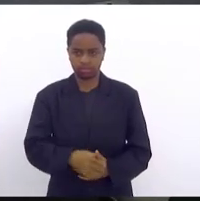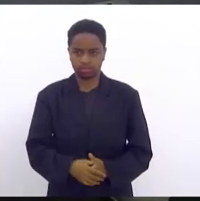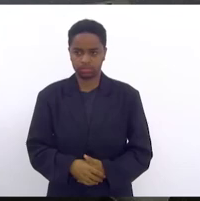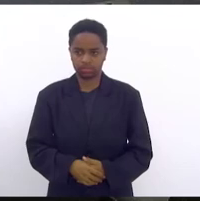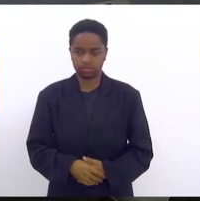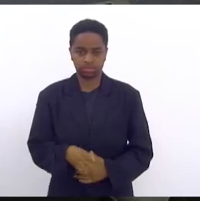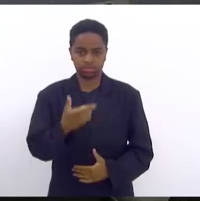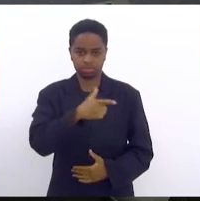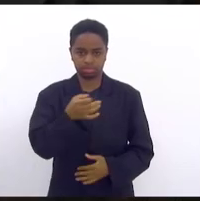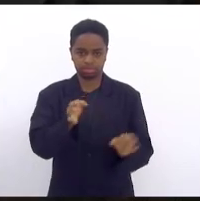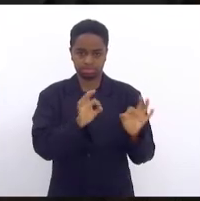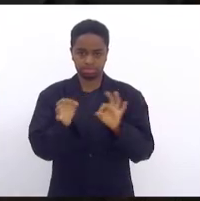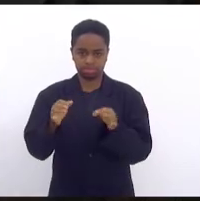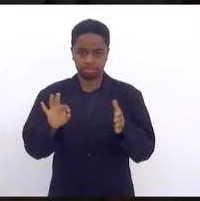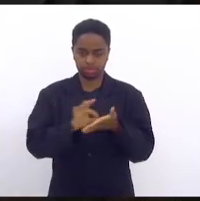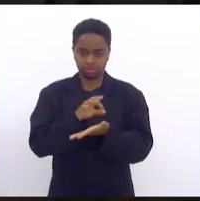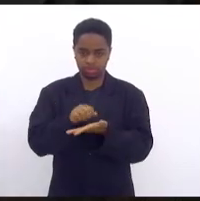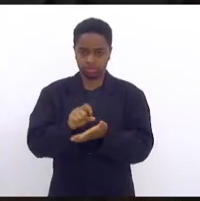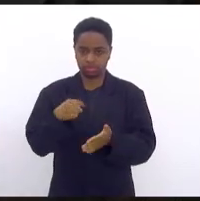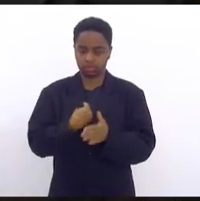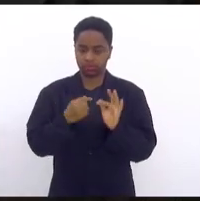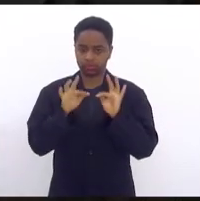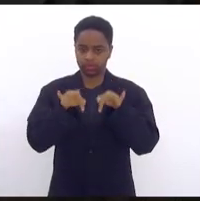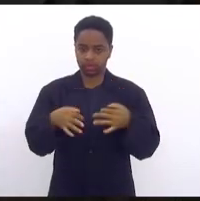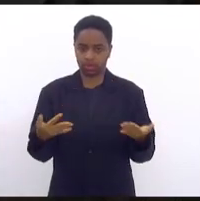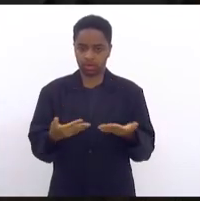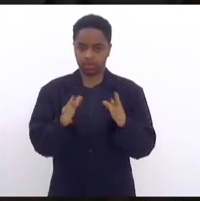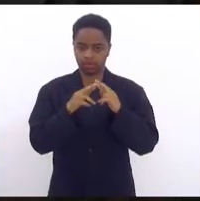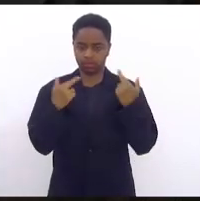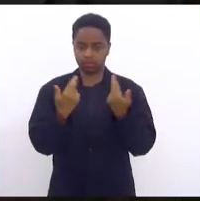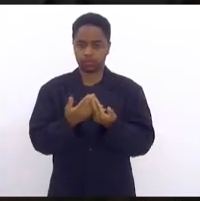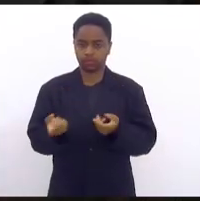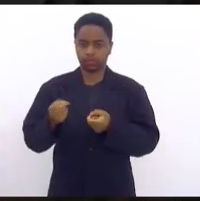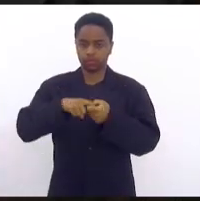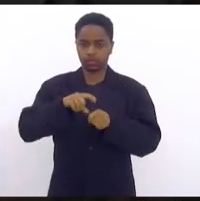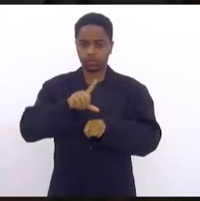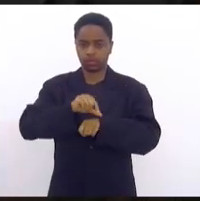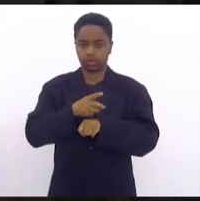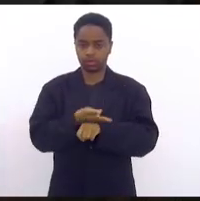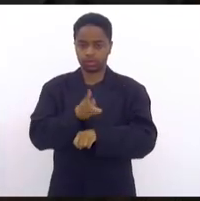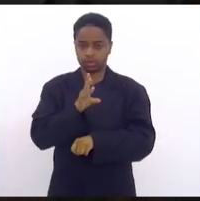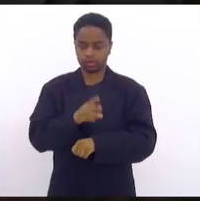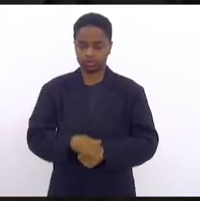não havendo mais oradores inscritos encerrada a sessão Voltamos às 15 horas